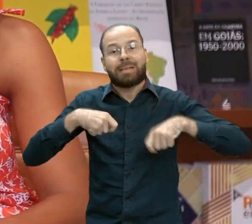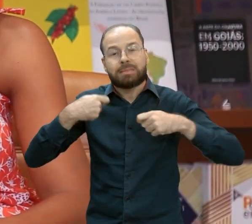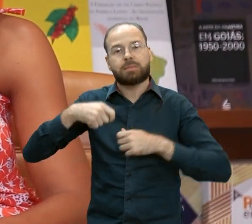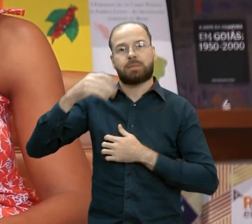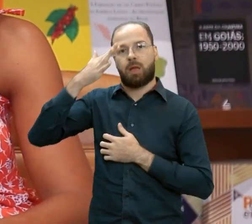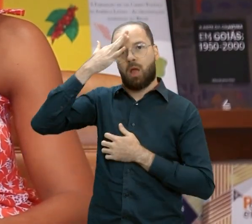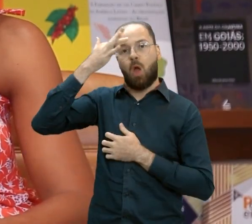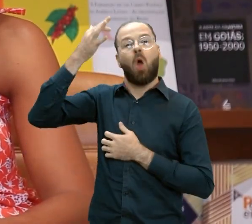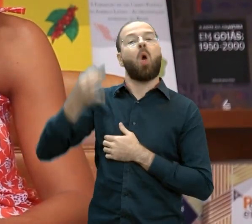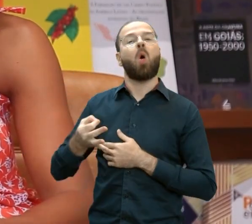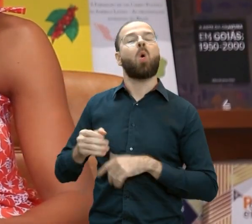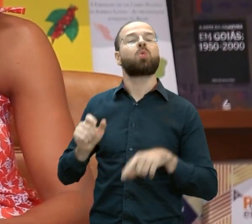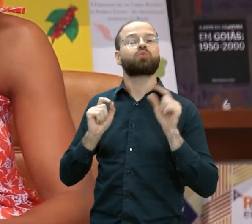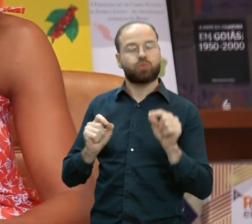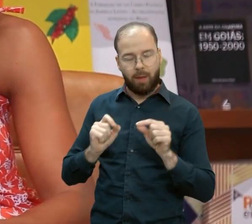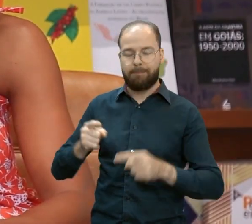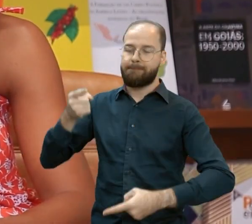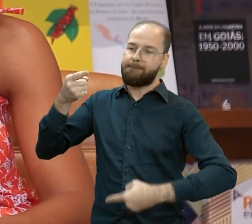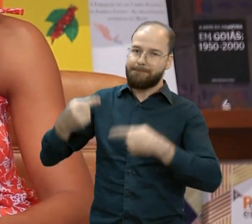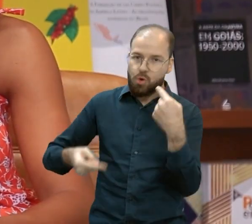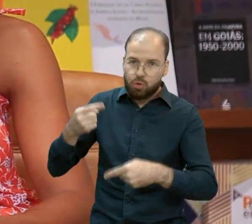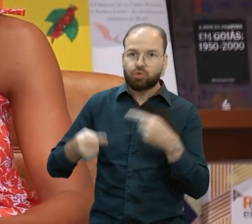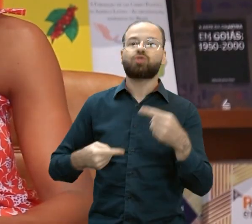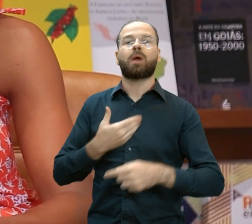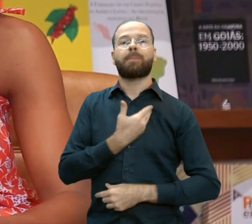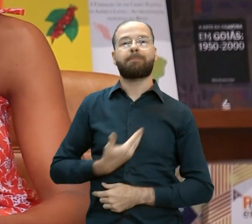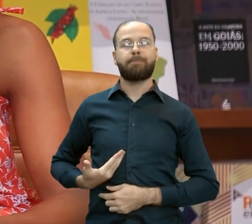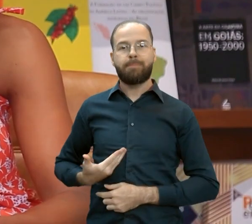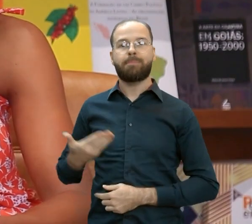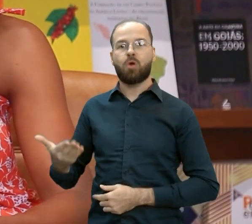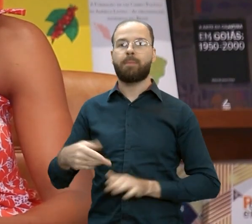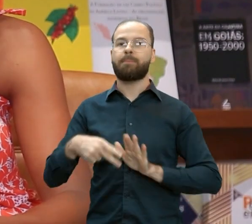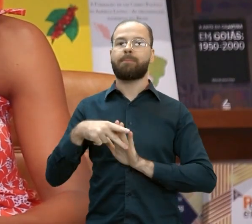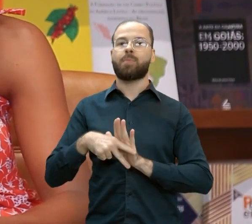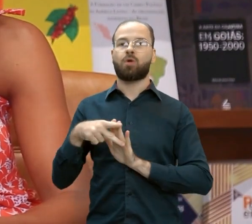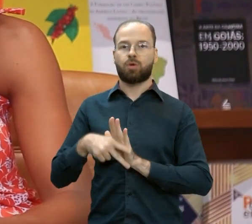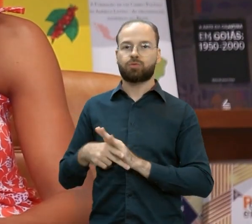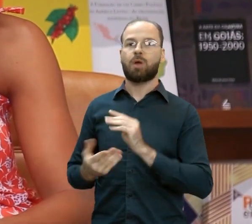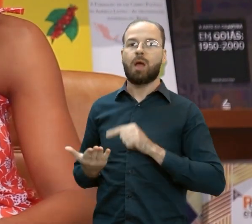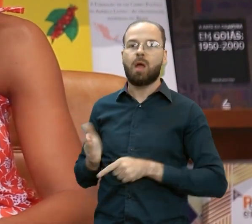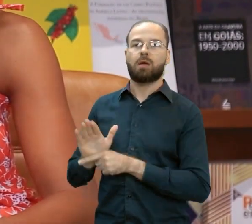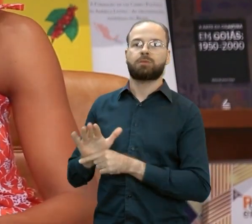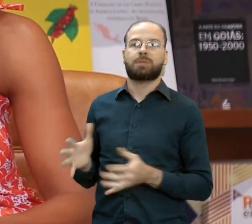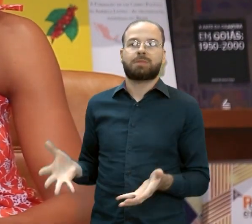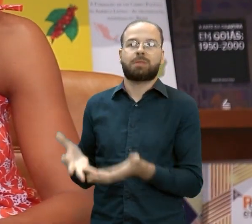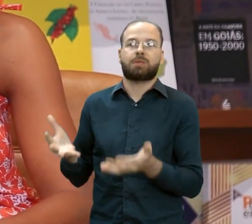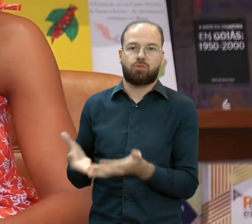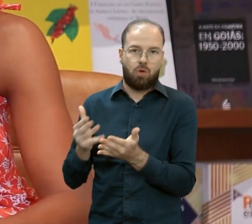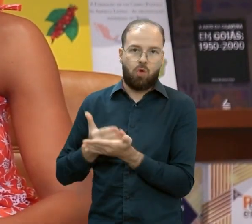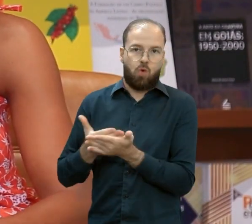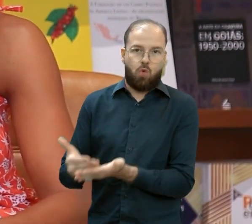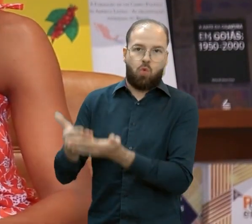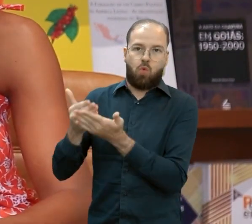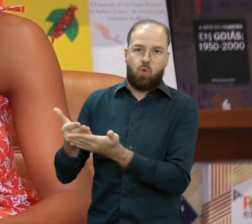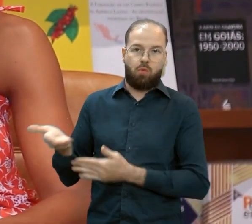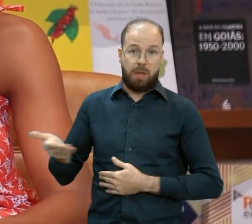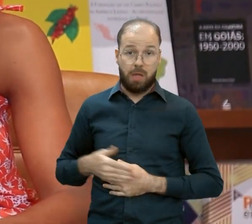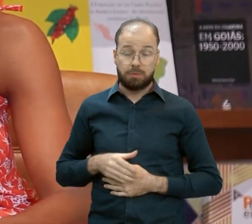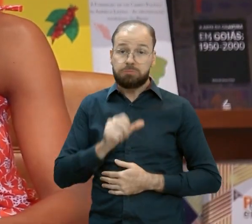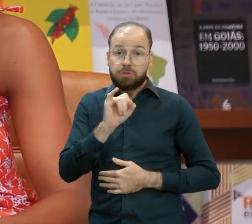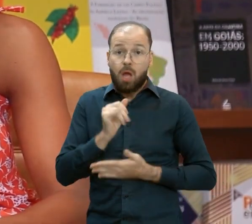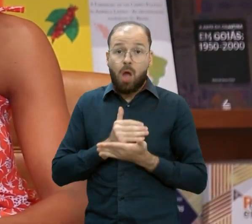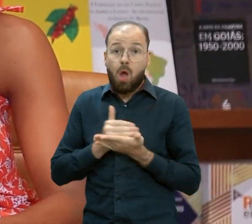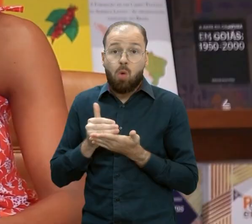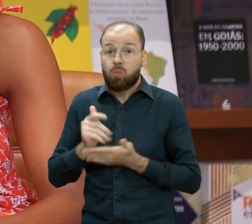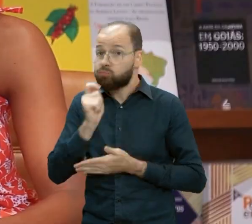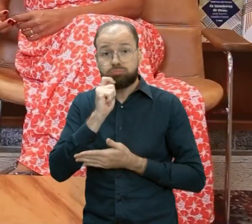precisa de uma política pública que incentive esse começo, porque se não há um começo, não há o meio e